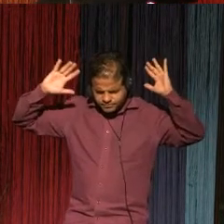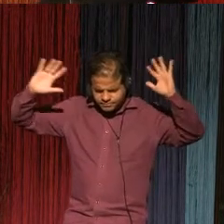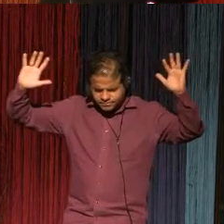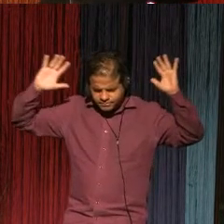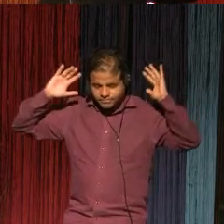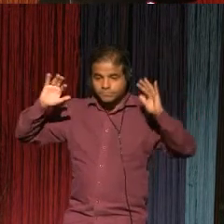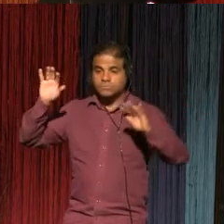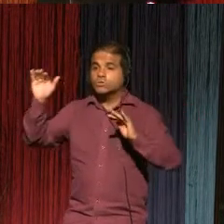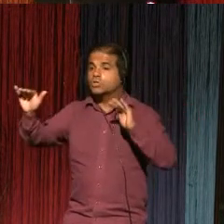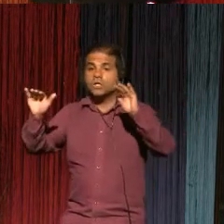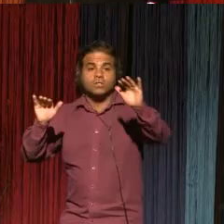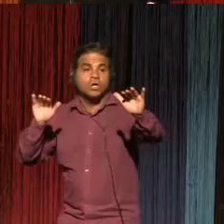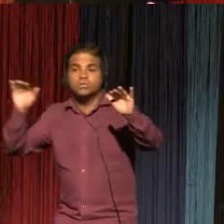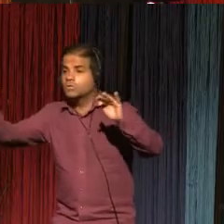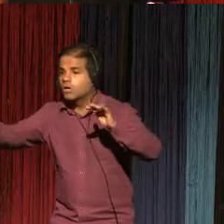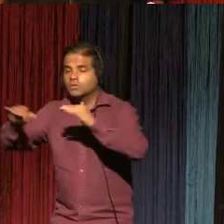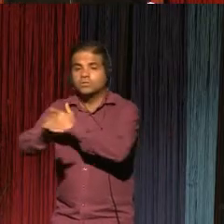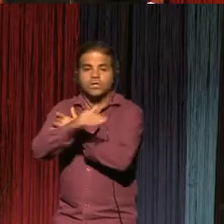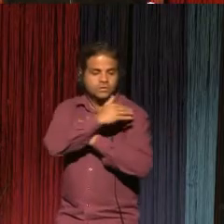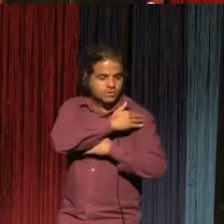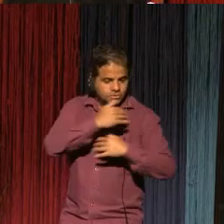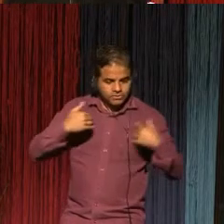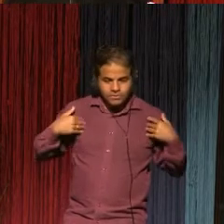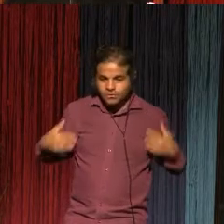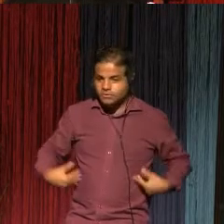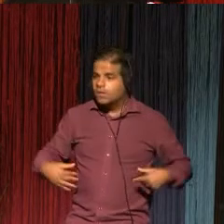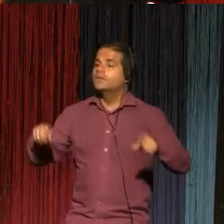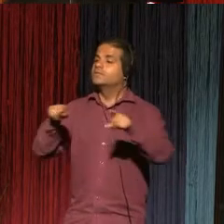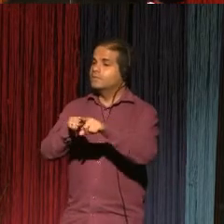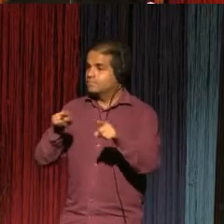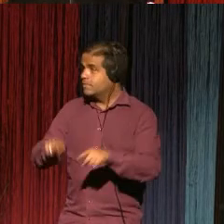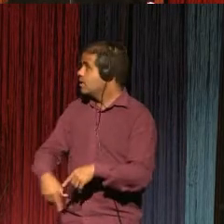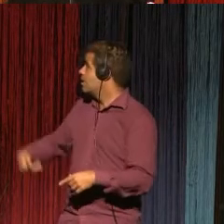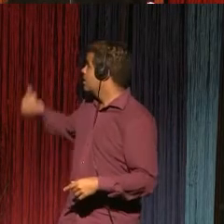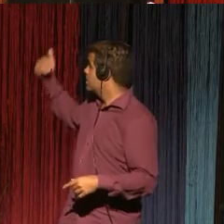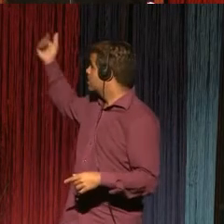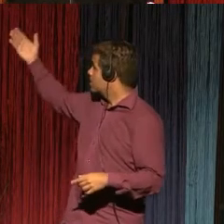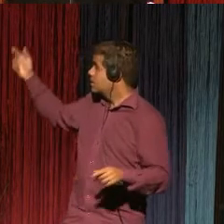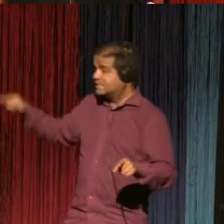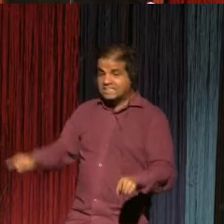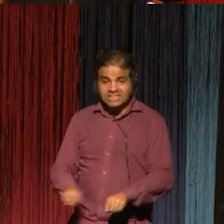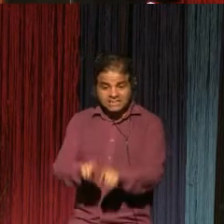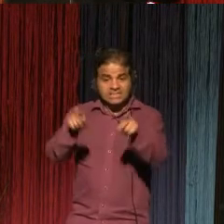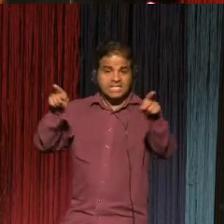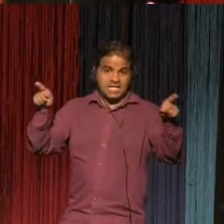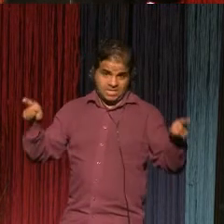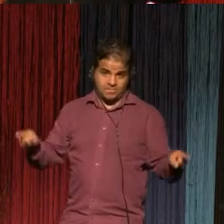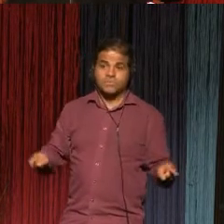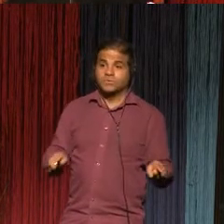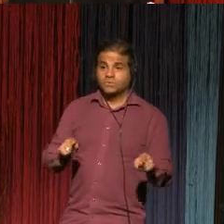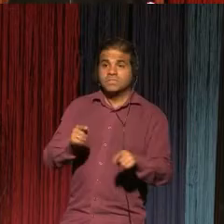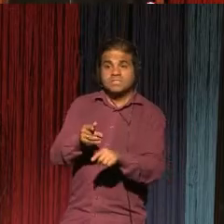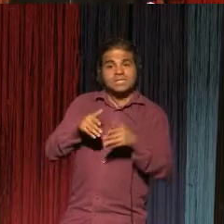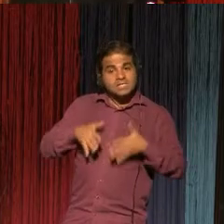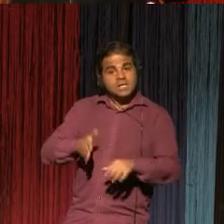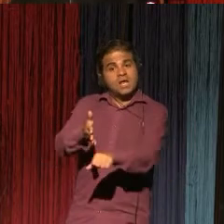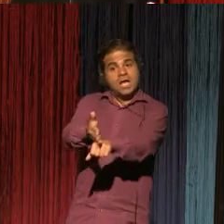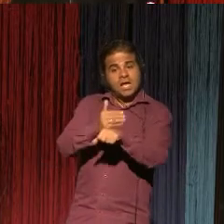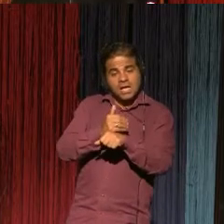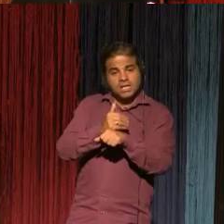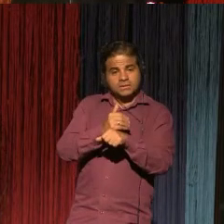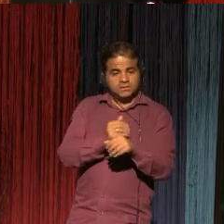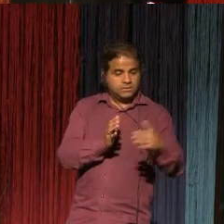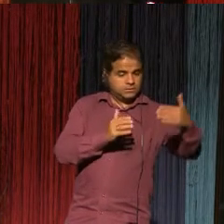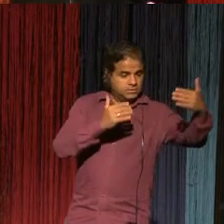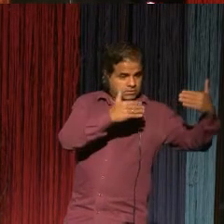O toque alivia o estresse. Esses gêmeos são premaduros e foram colocados em